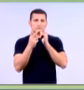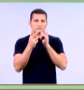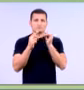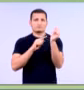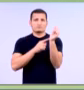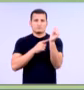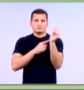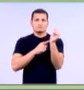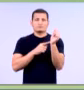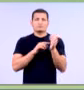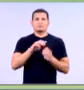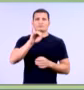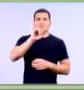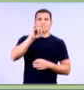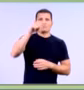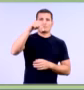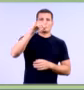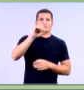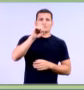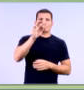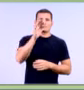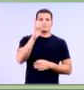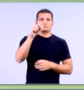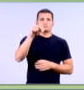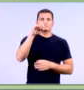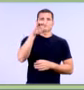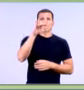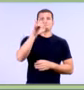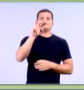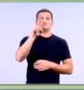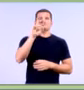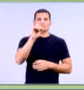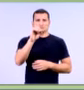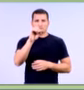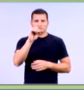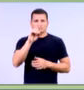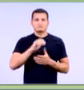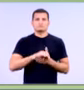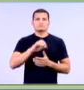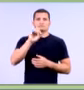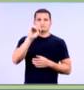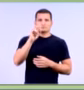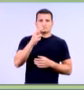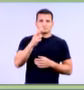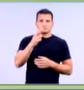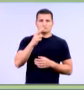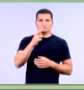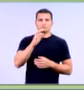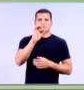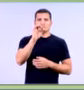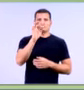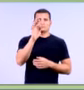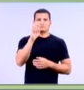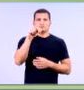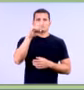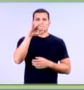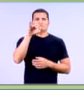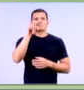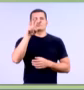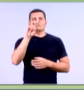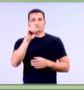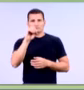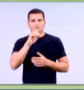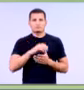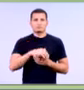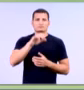né? Inofensivo a alguém ou inofensivo para alguém. Ansioso para resolver alguma coisa,